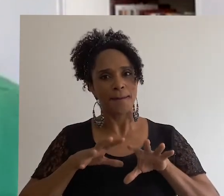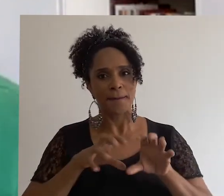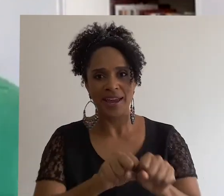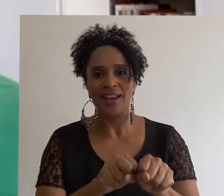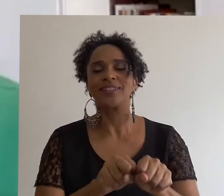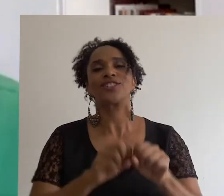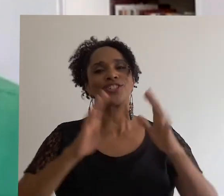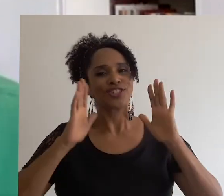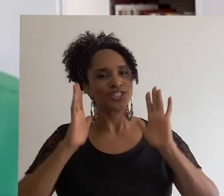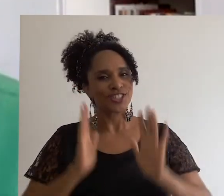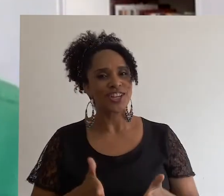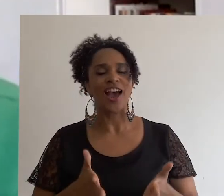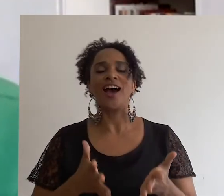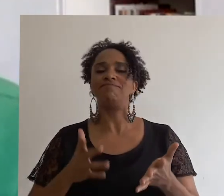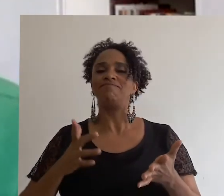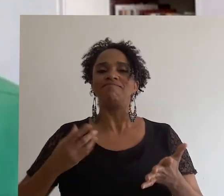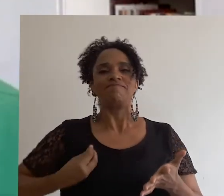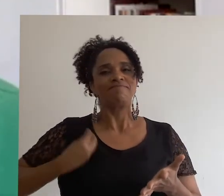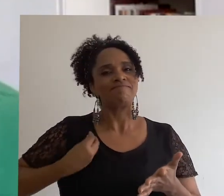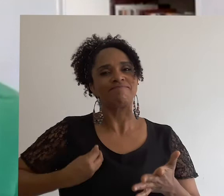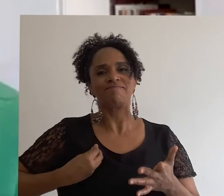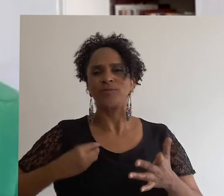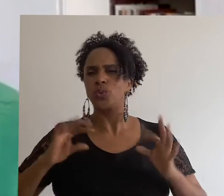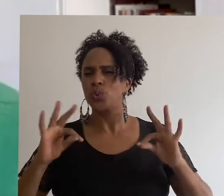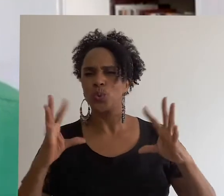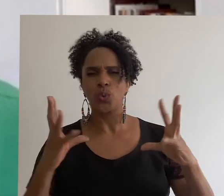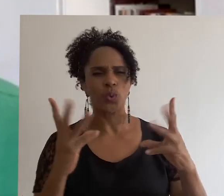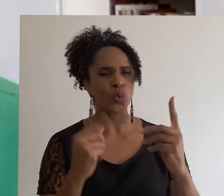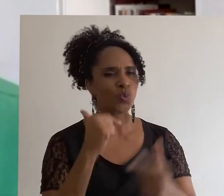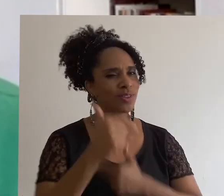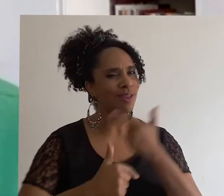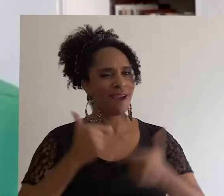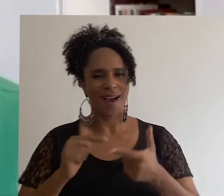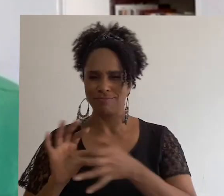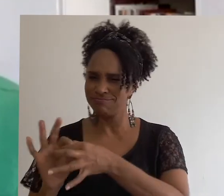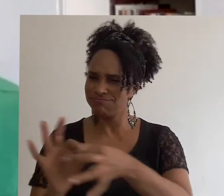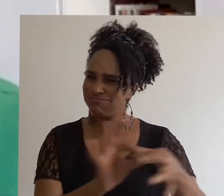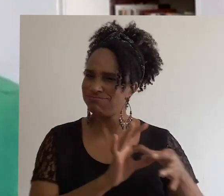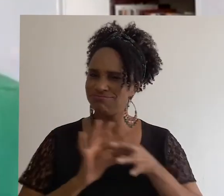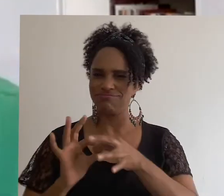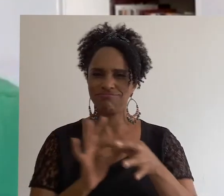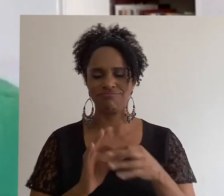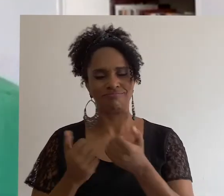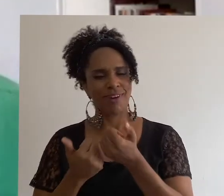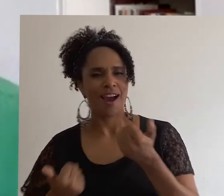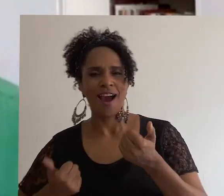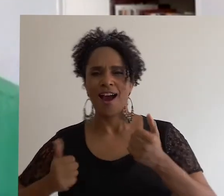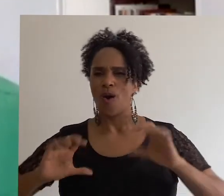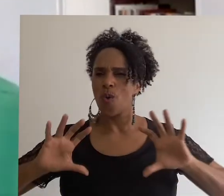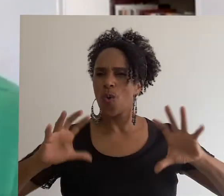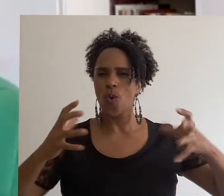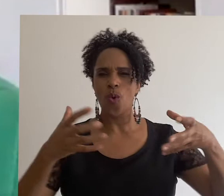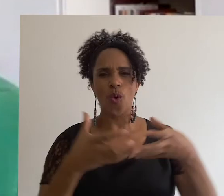e gerenciando a instituição com a presença de todos esses gestores que